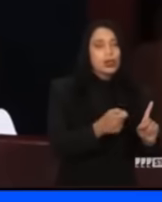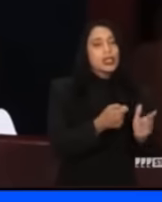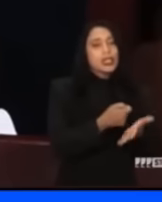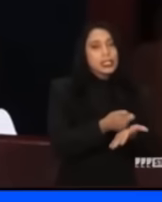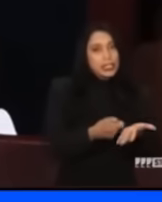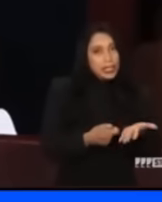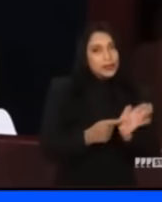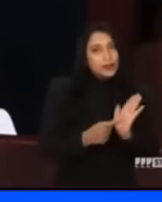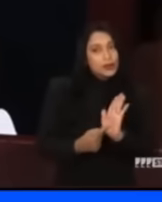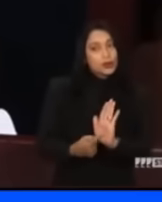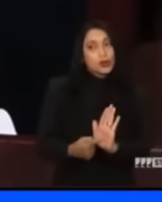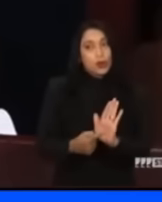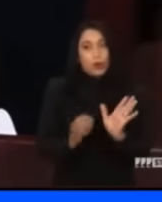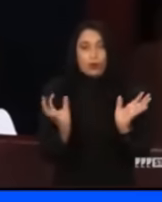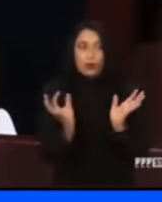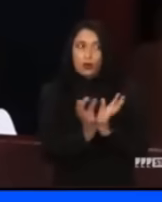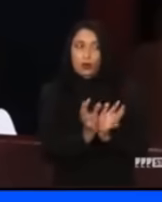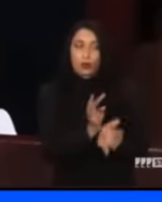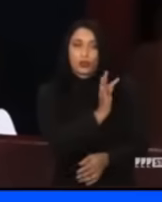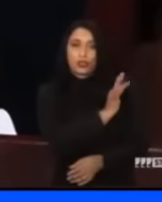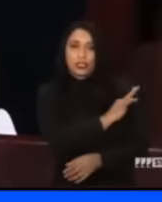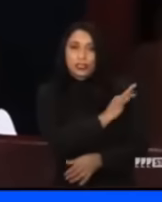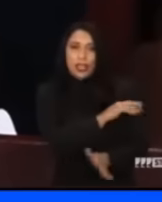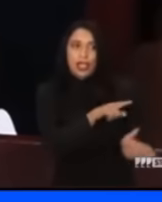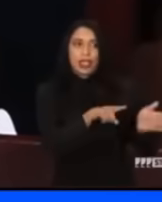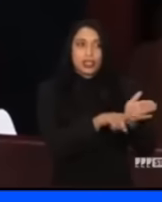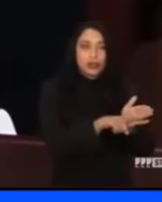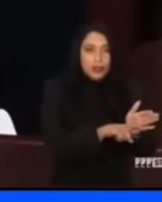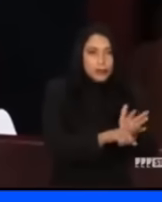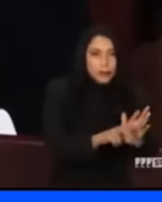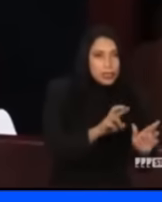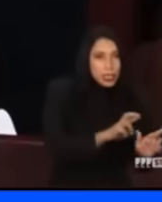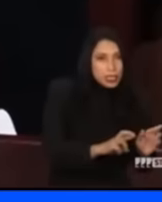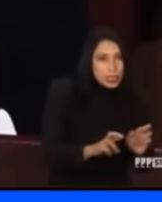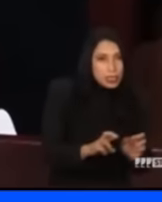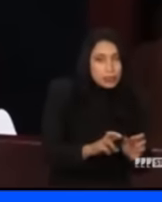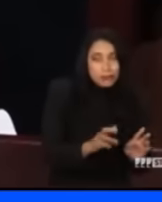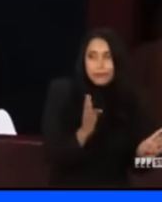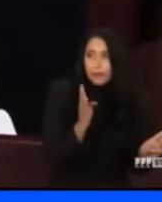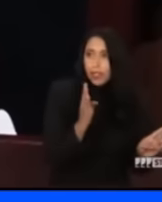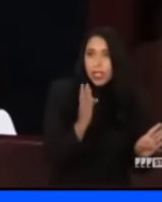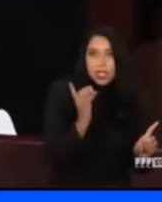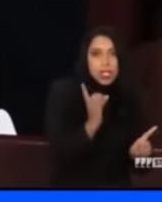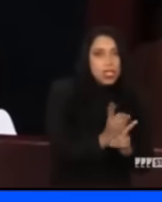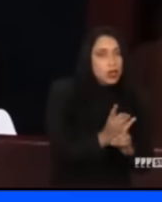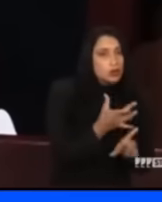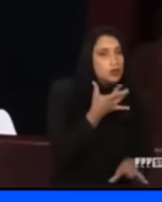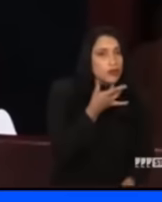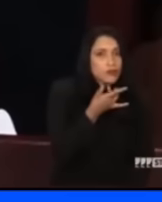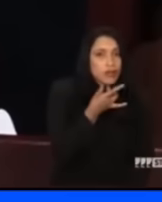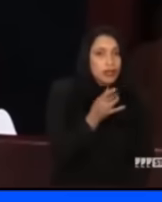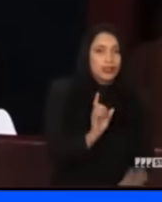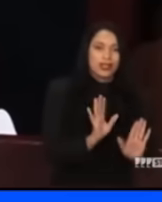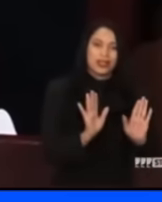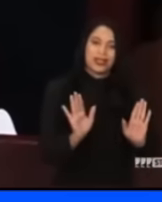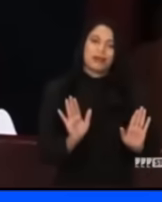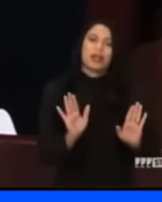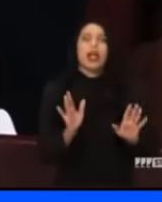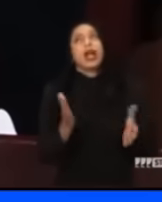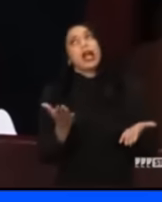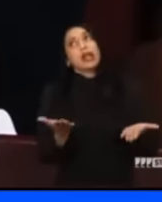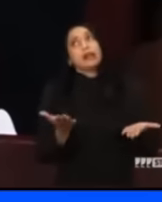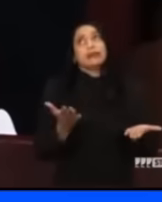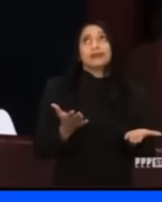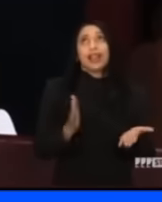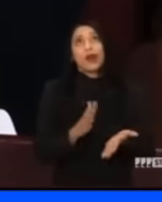a equipe de técnicos militares de fiscalização, ela não achou nada. Mas não dá para dizer que, de repente,